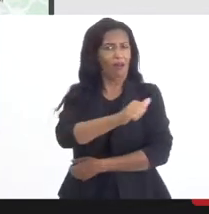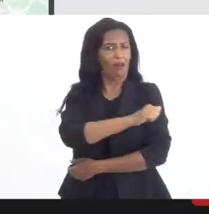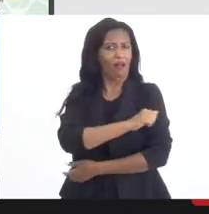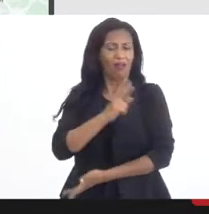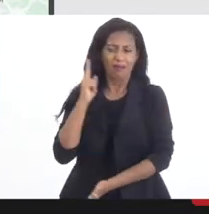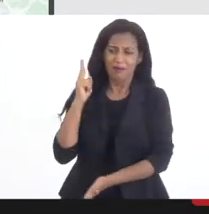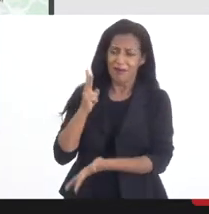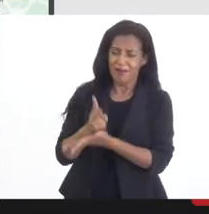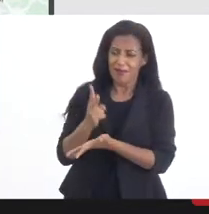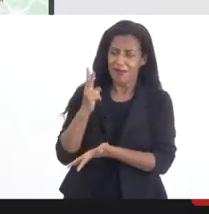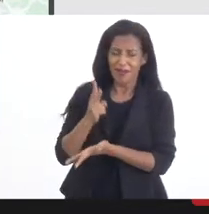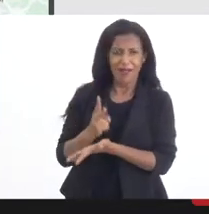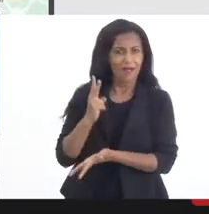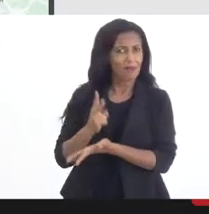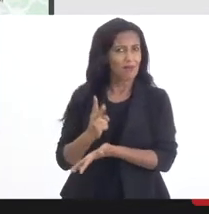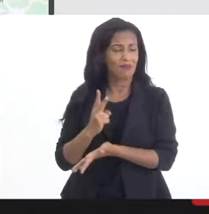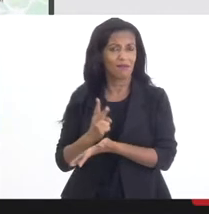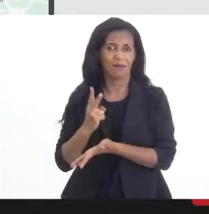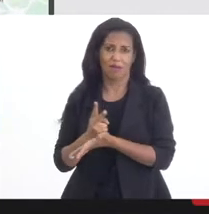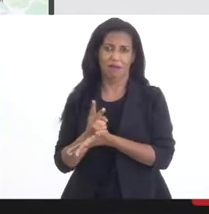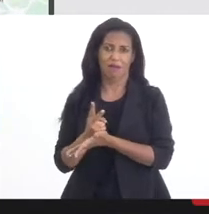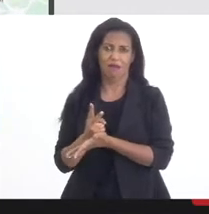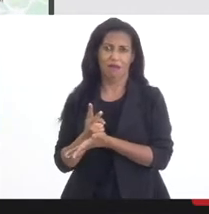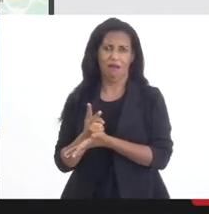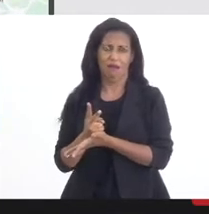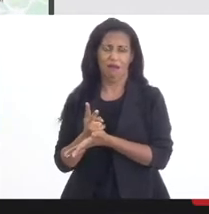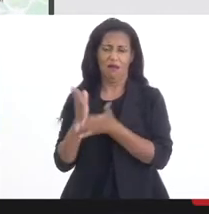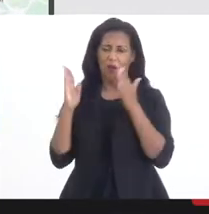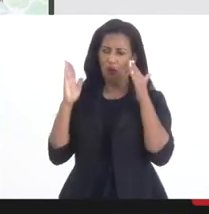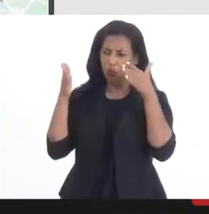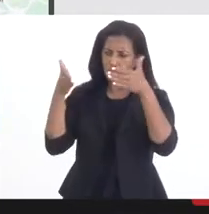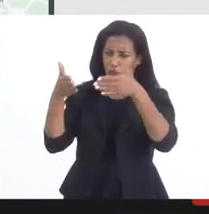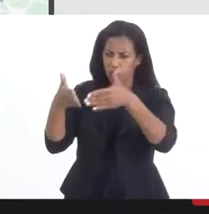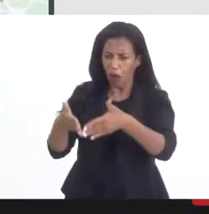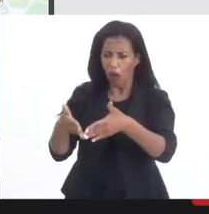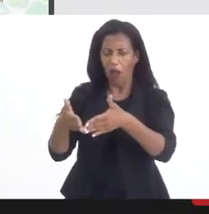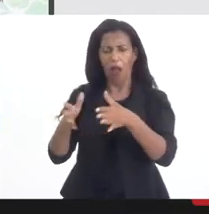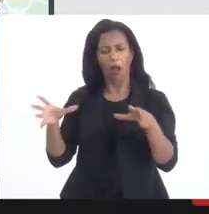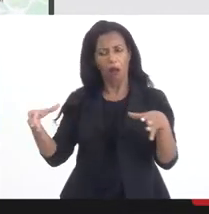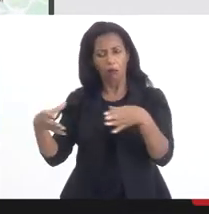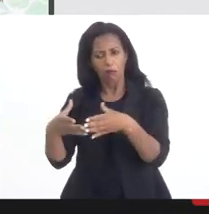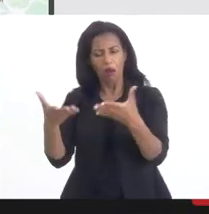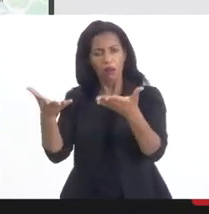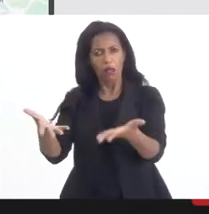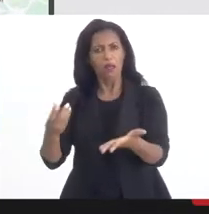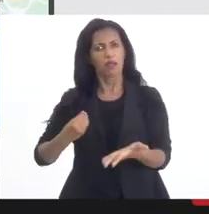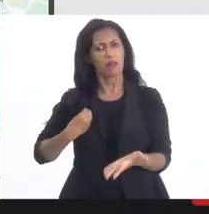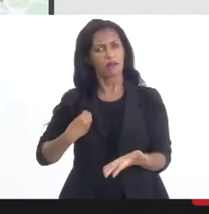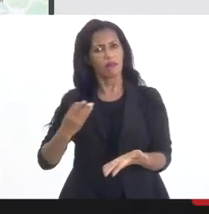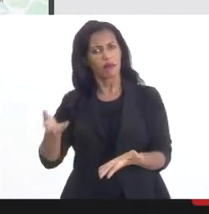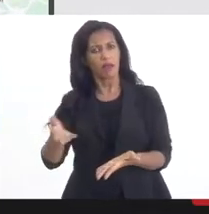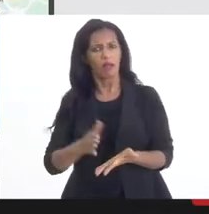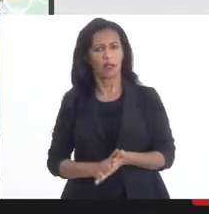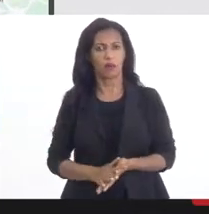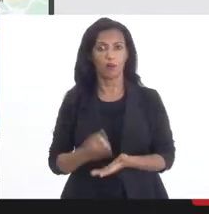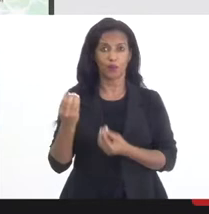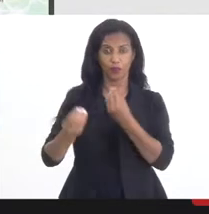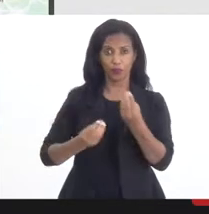e continuará sendo voltado para a população da Zona Oeste, porque, como já dito pelo deputado